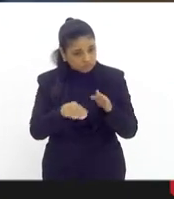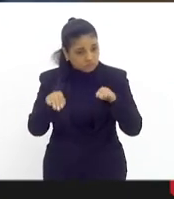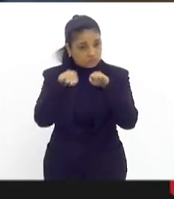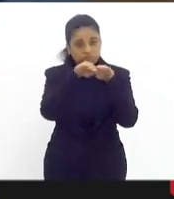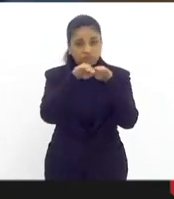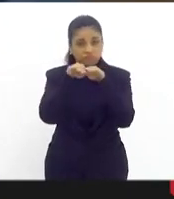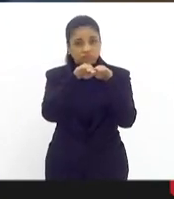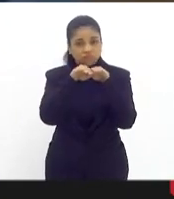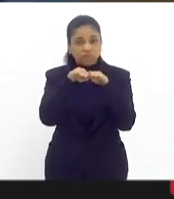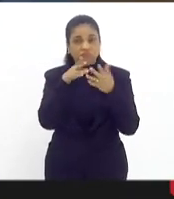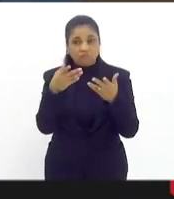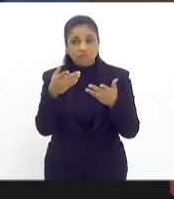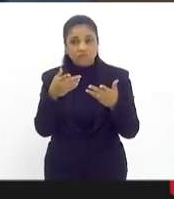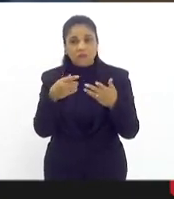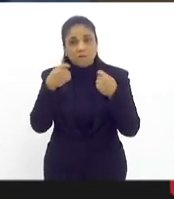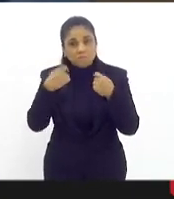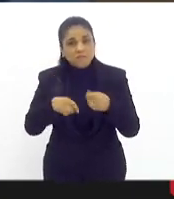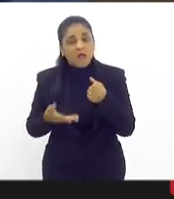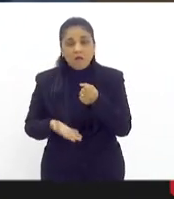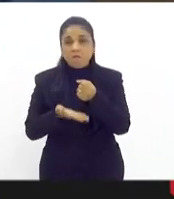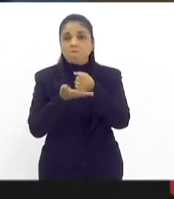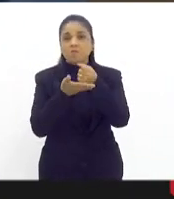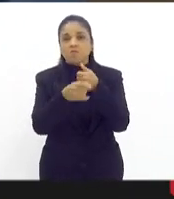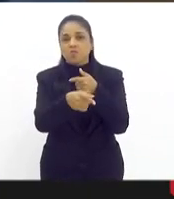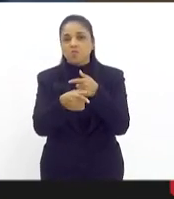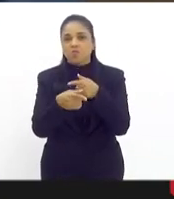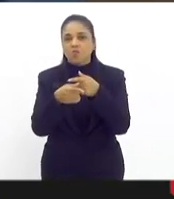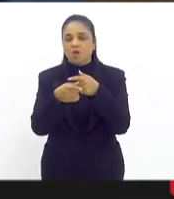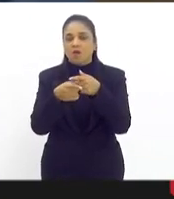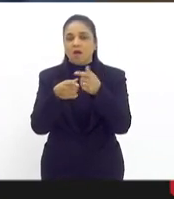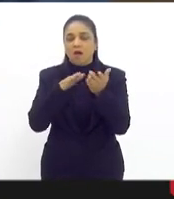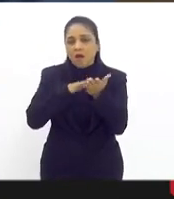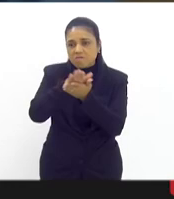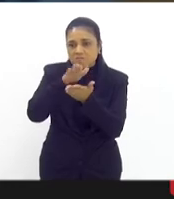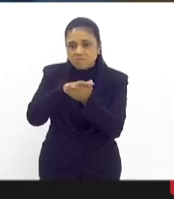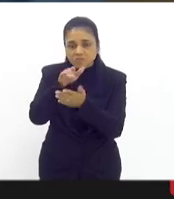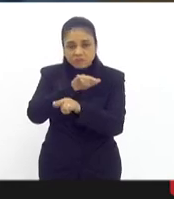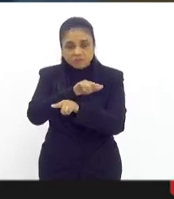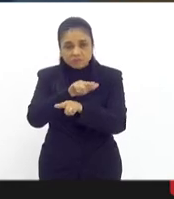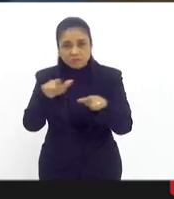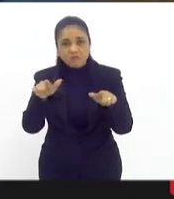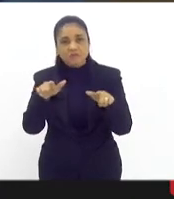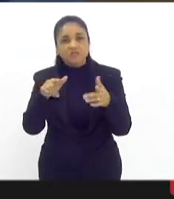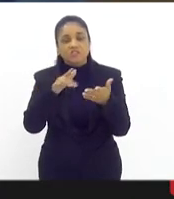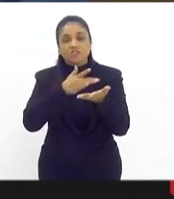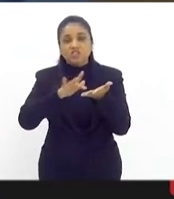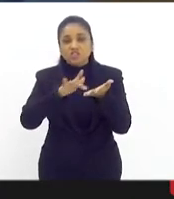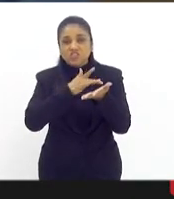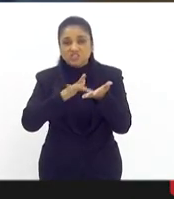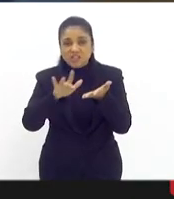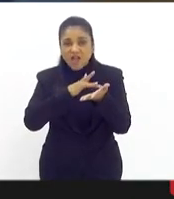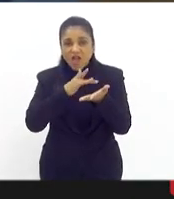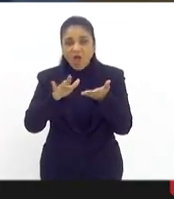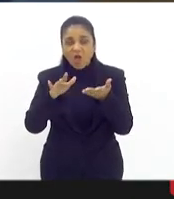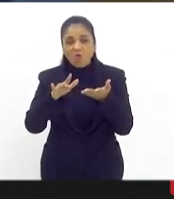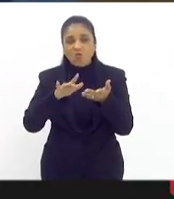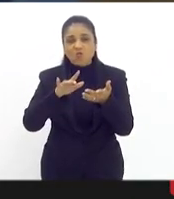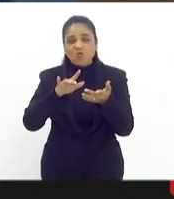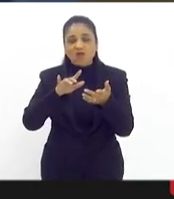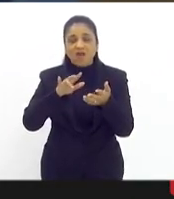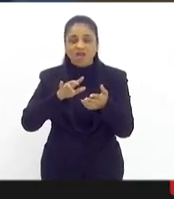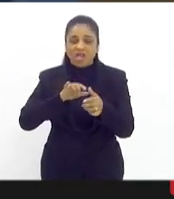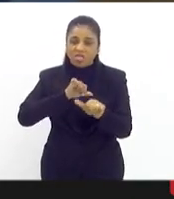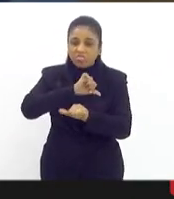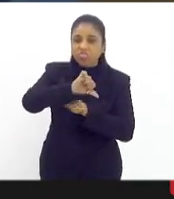ecossistema informativo precisa de apoio. E a publicidade digital distorce completamente a dinâmica que financia